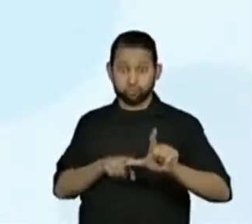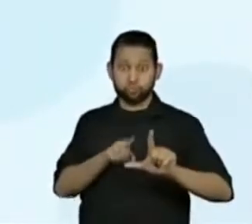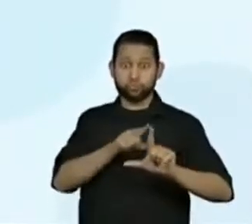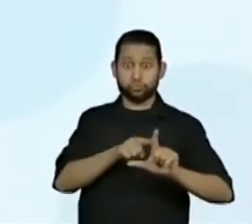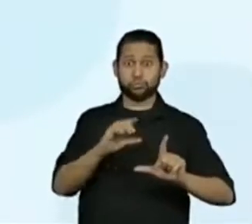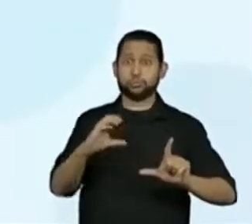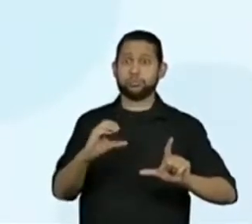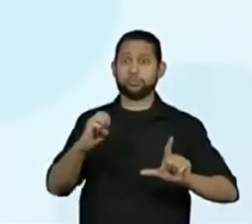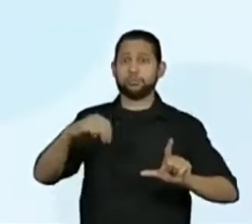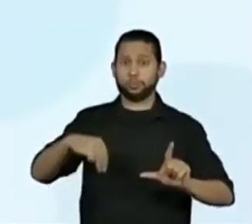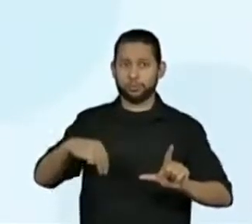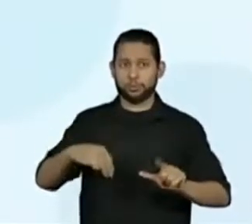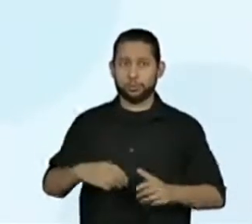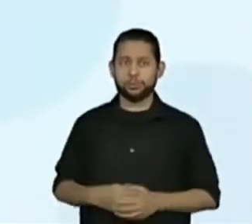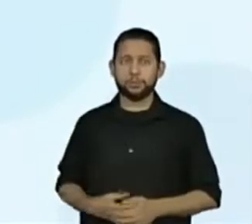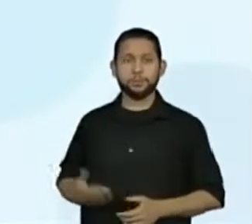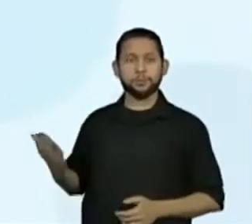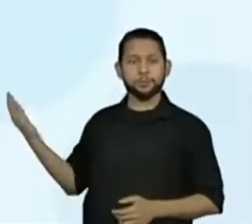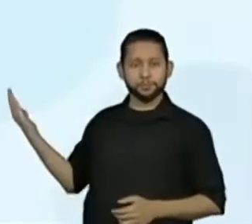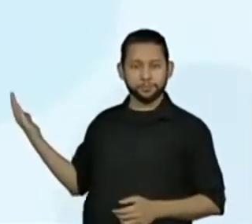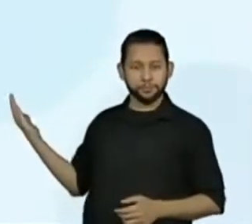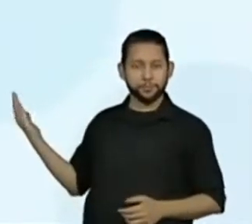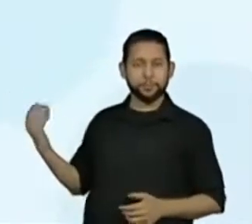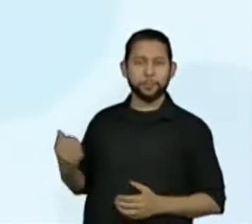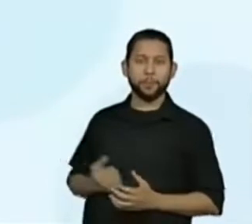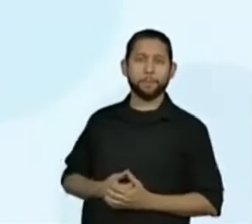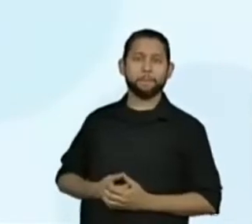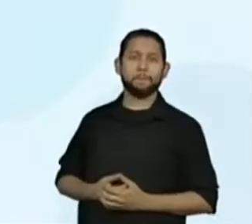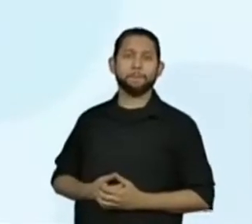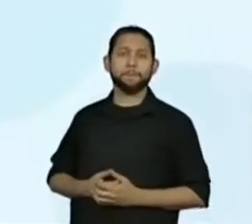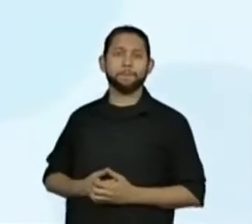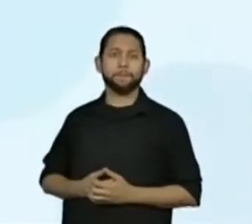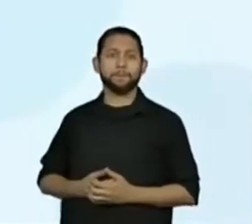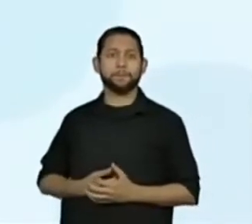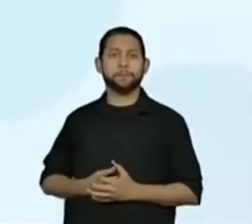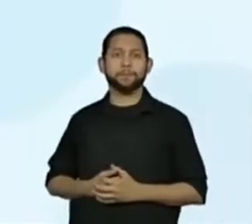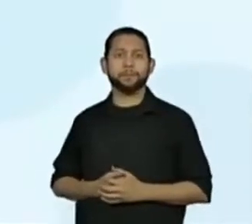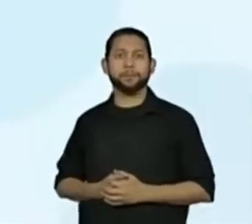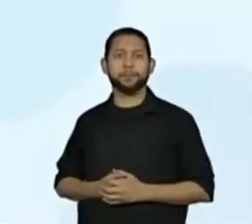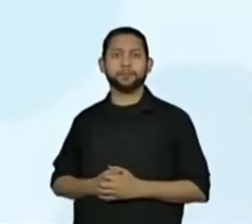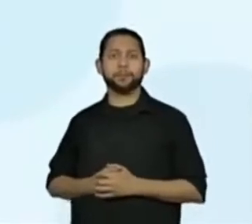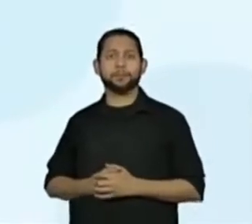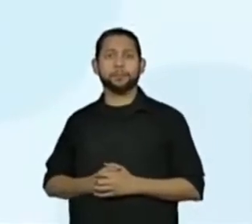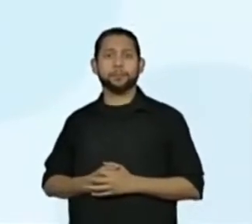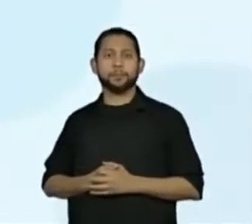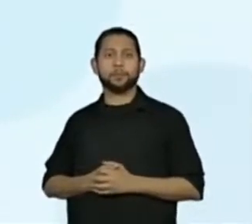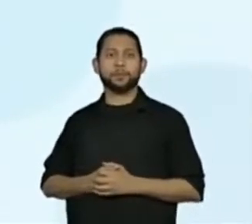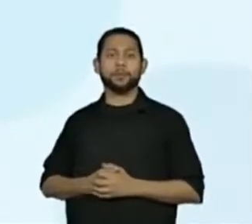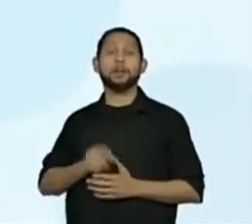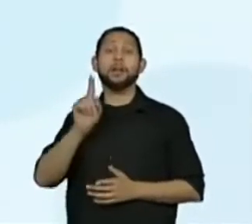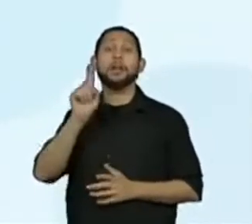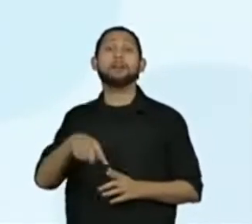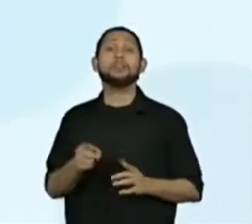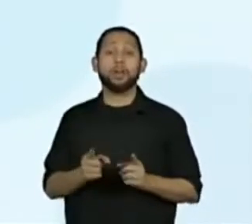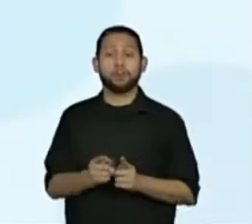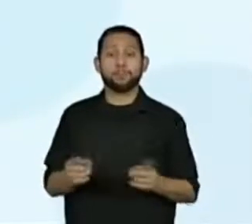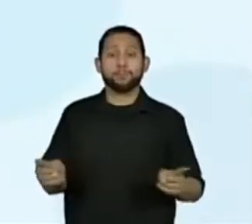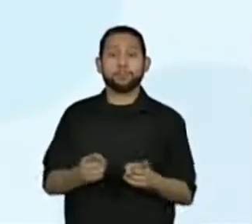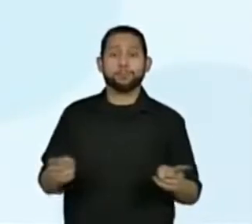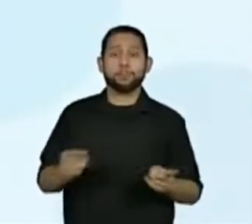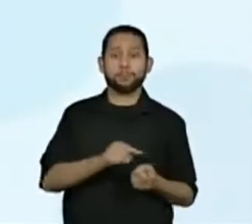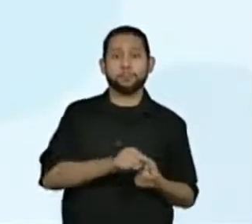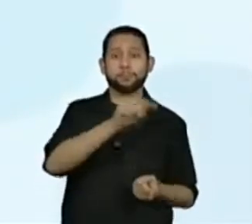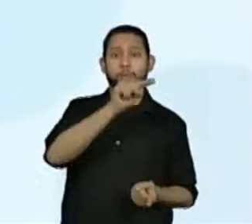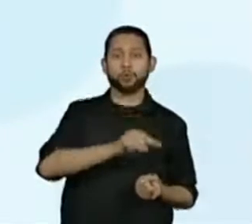as